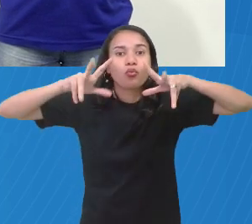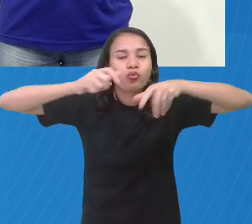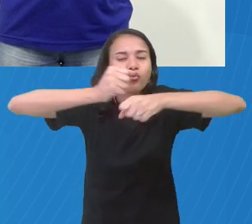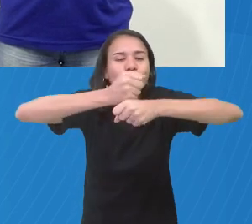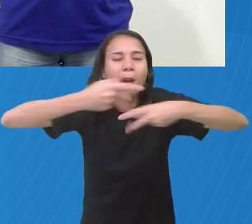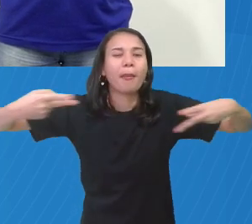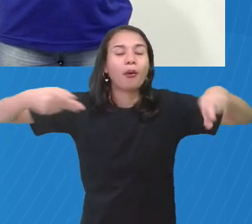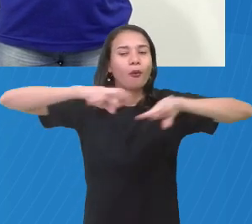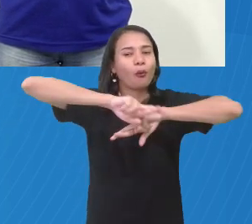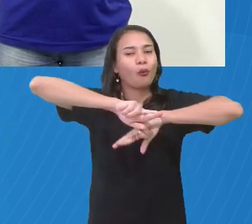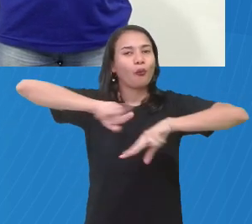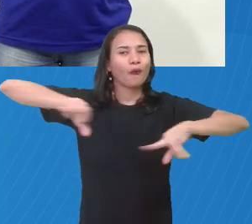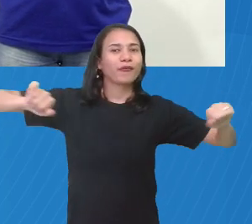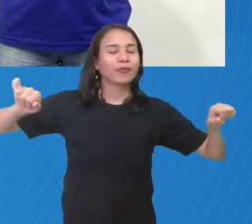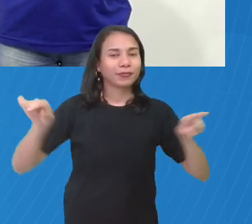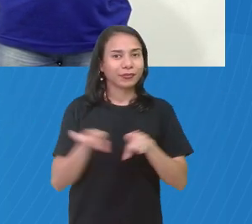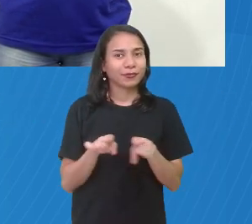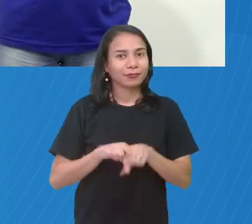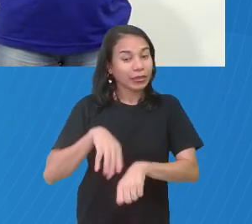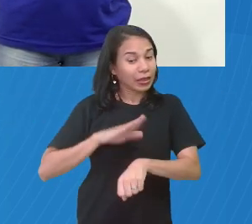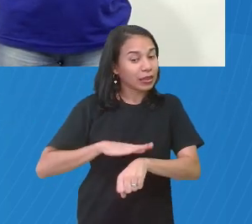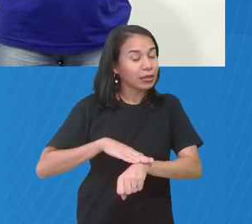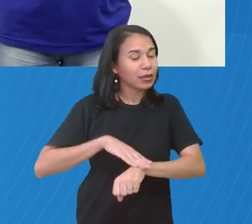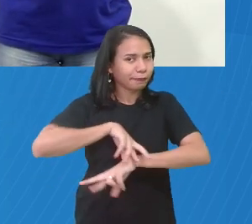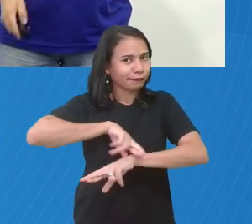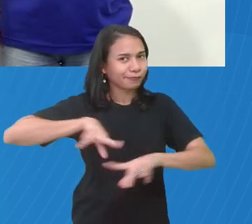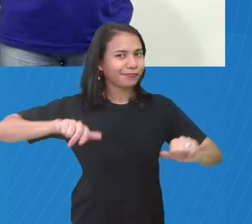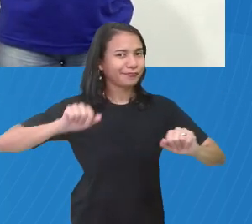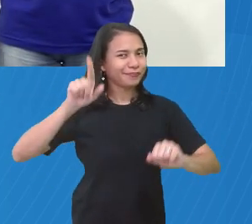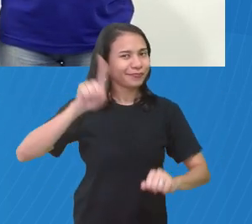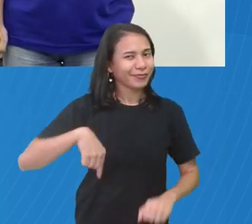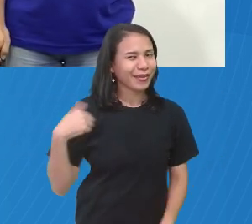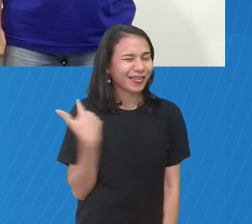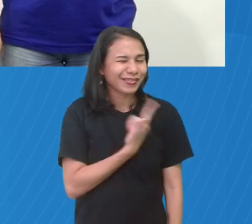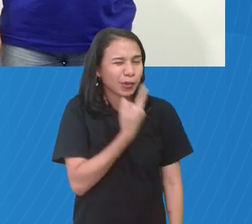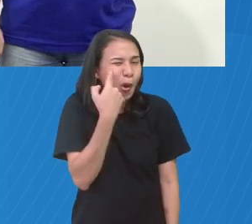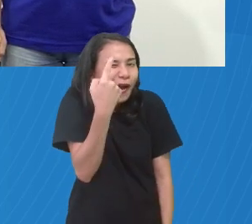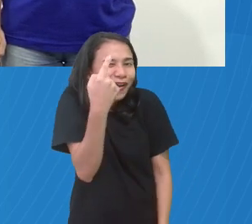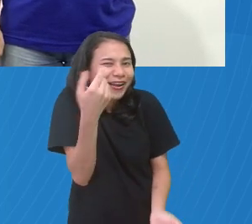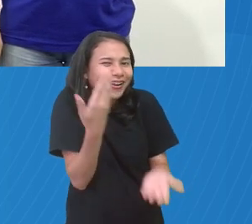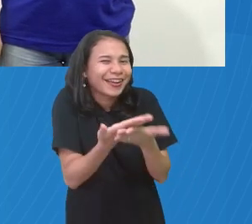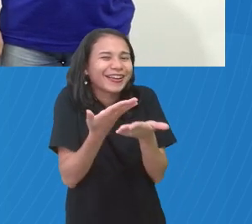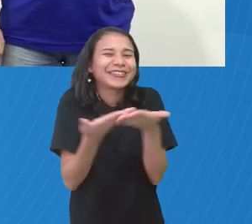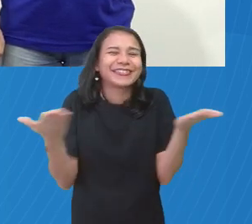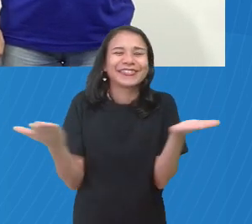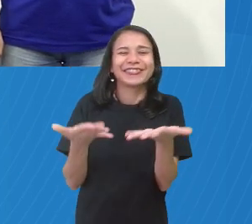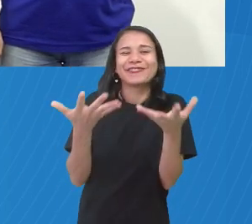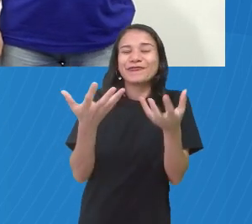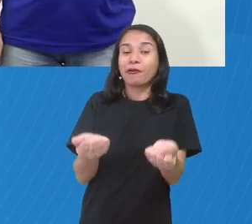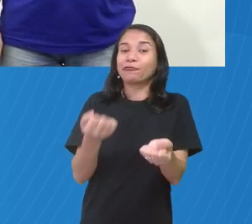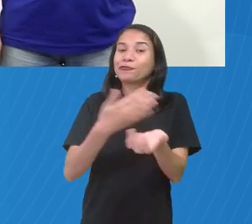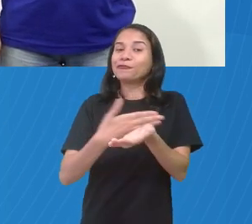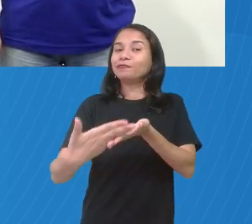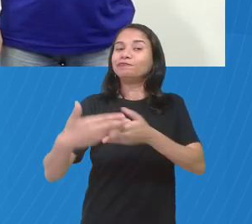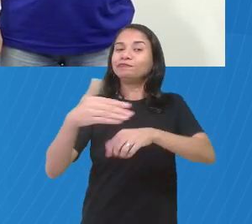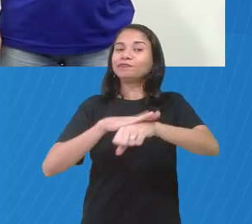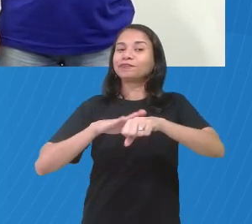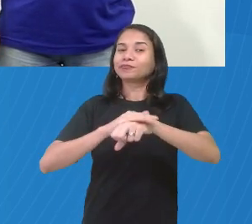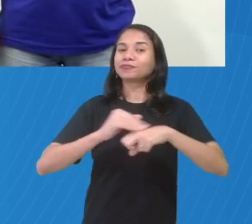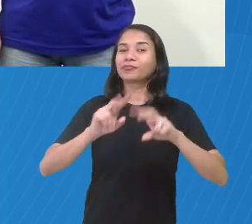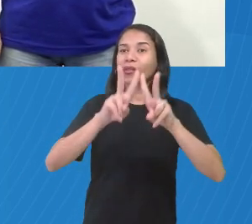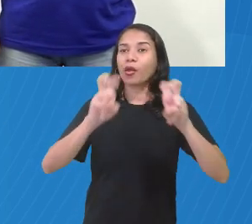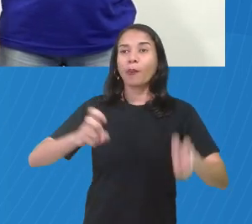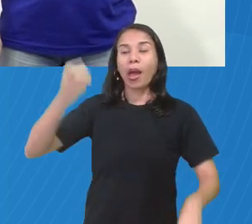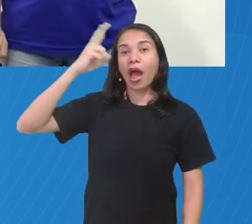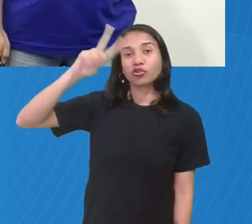formas diferentes e em tempos diferentes. Esse é o segredo da nossa aula de hoje. Vamos lá. Vamos começar falando um pouquinho